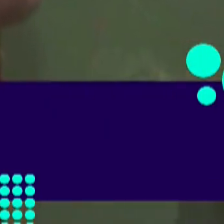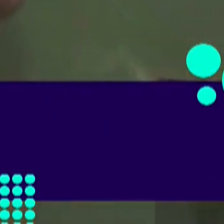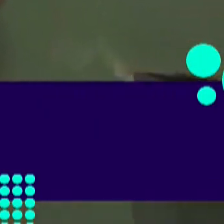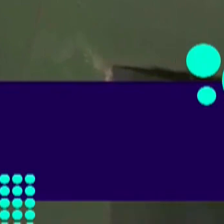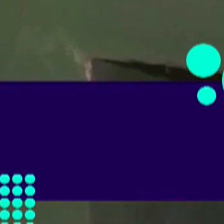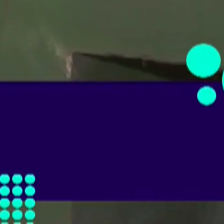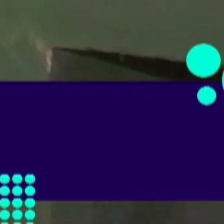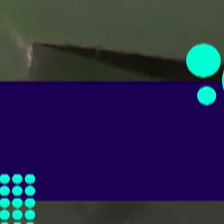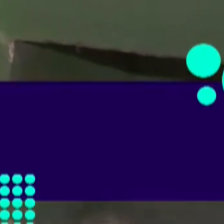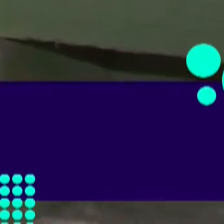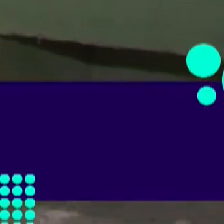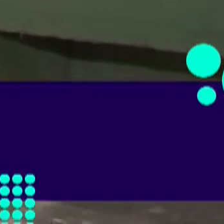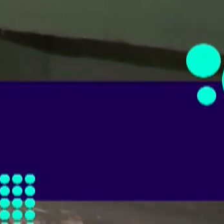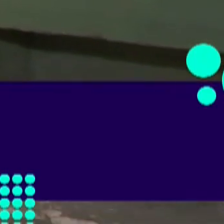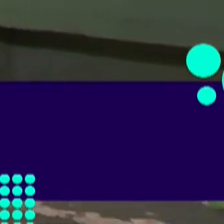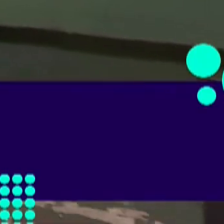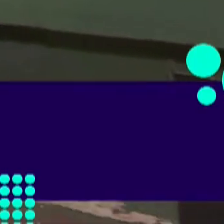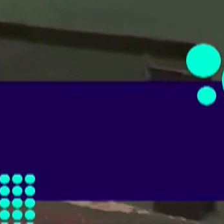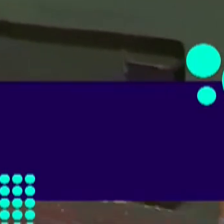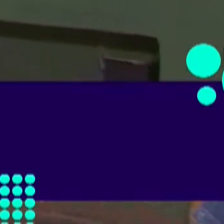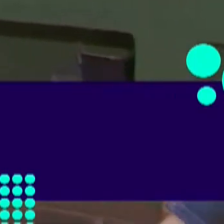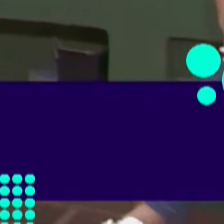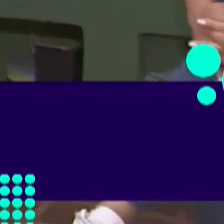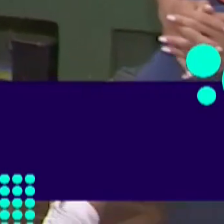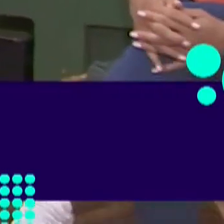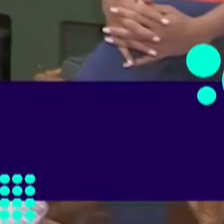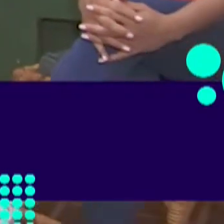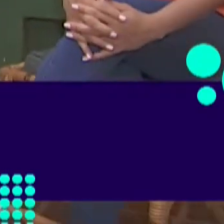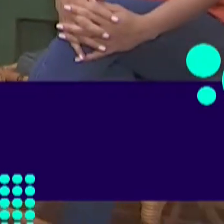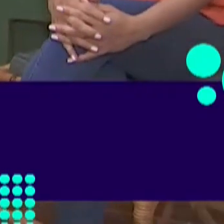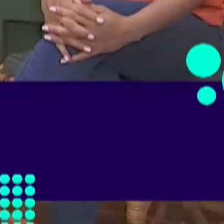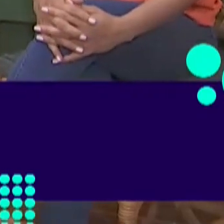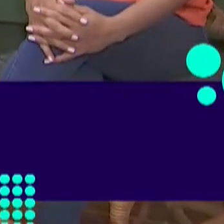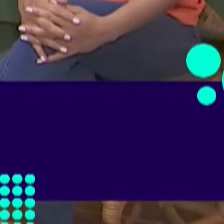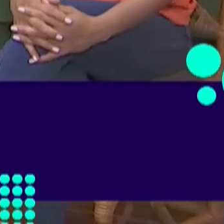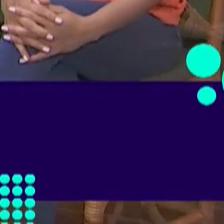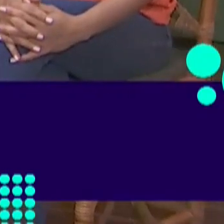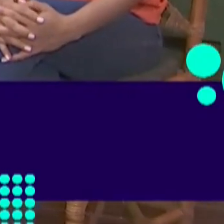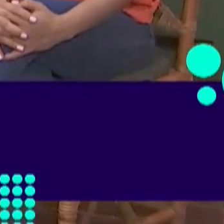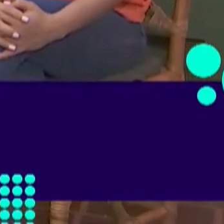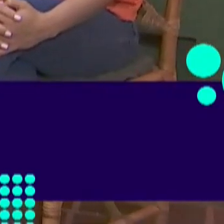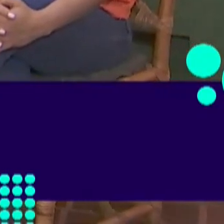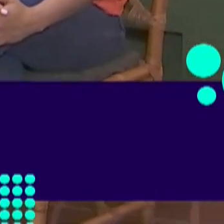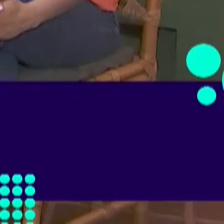remo nas mãos, ferro nos pés,